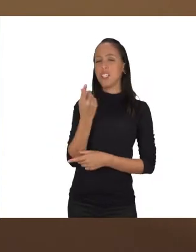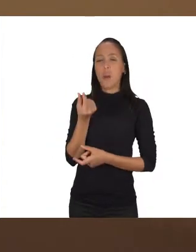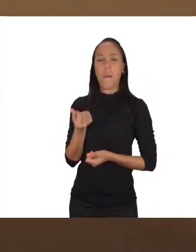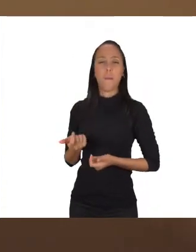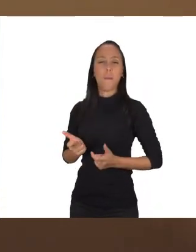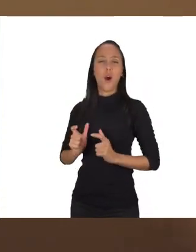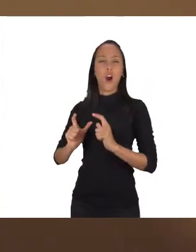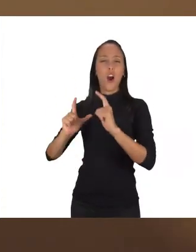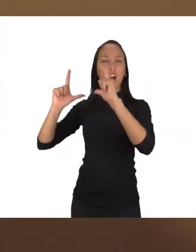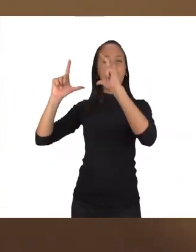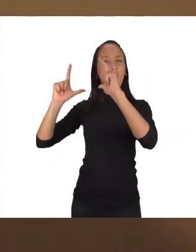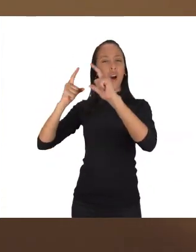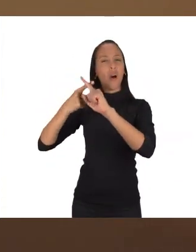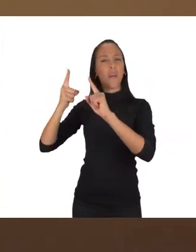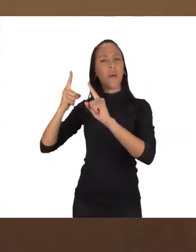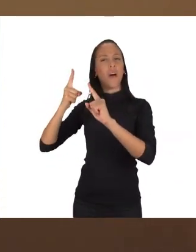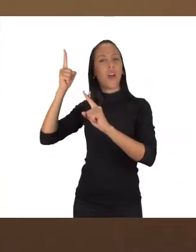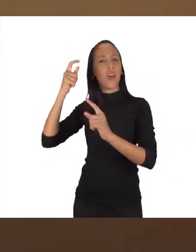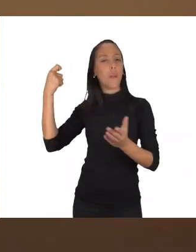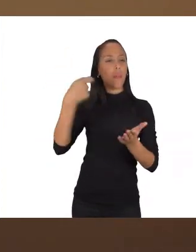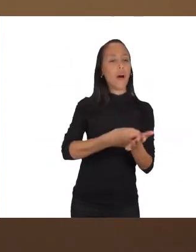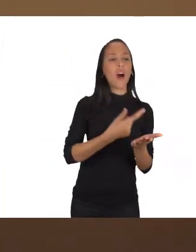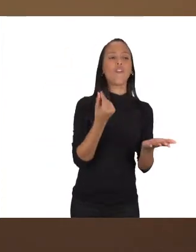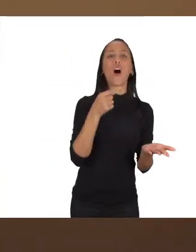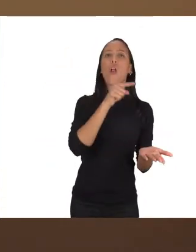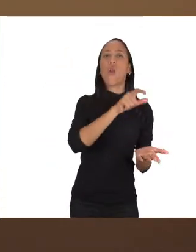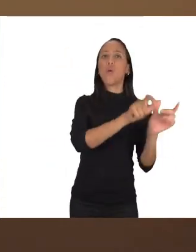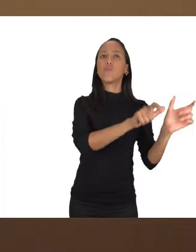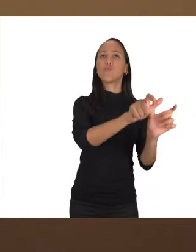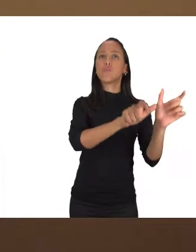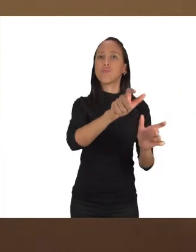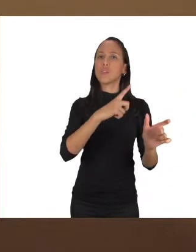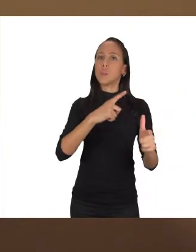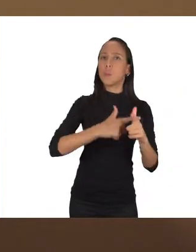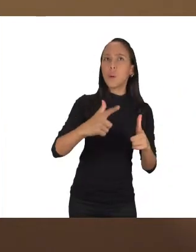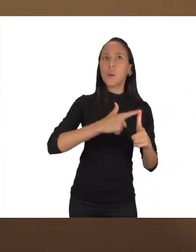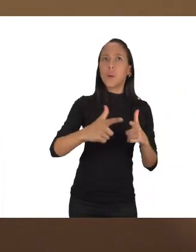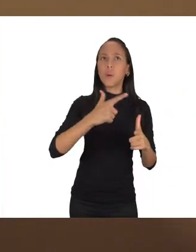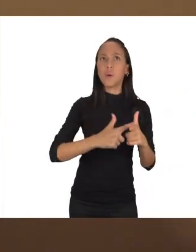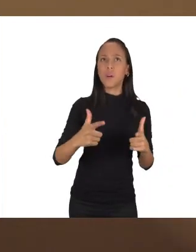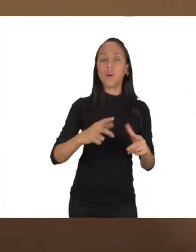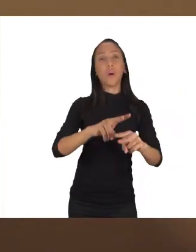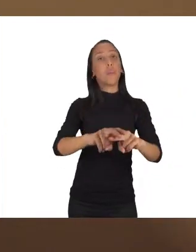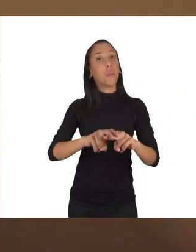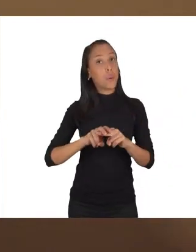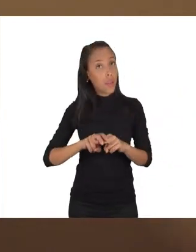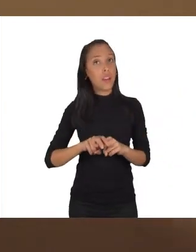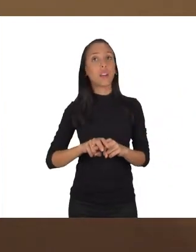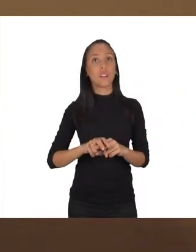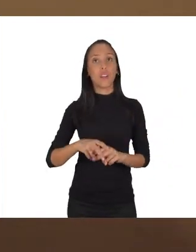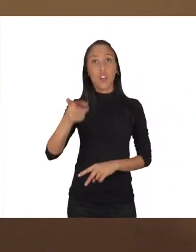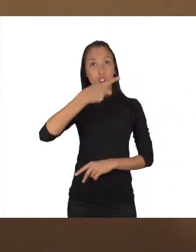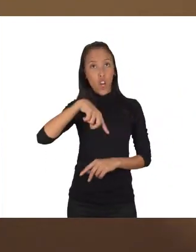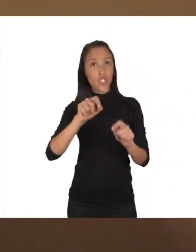econômico melhor do que o tabaco é repetido exaustivamente pelos produtores. Por isso que quando a gente